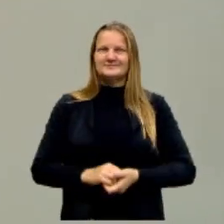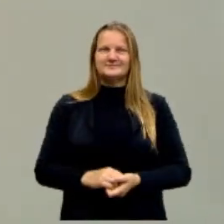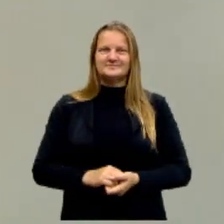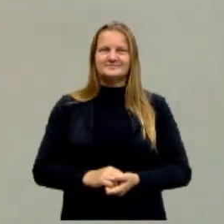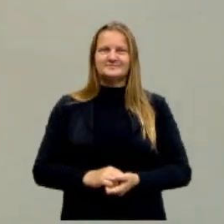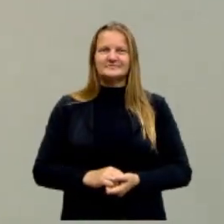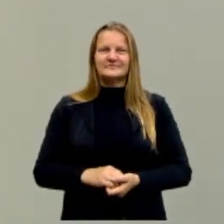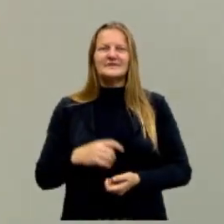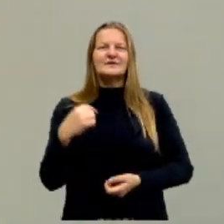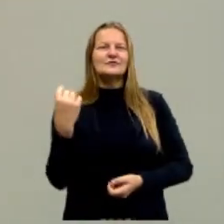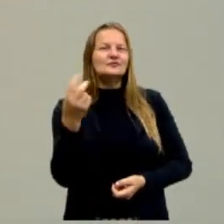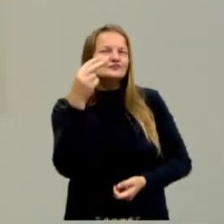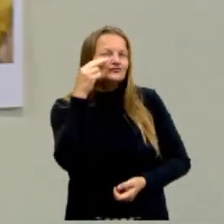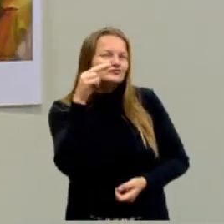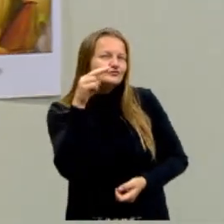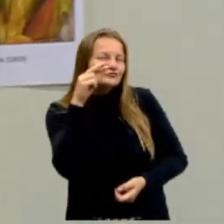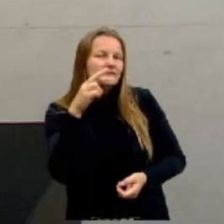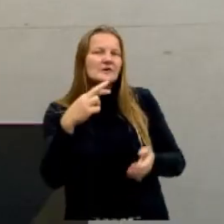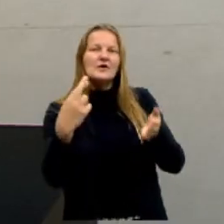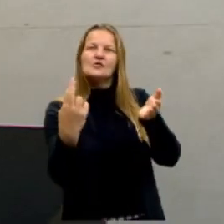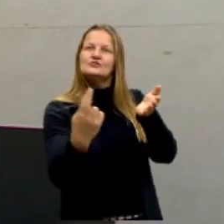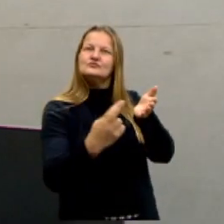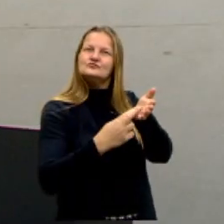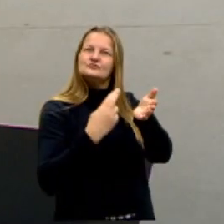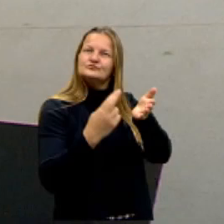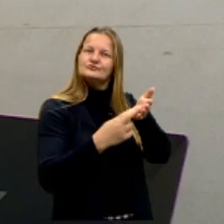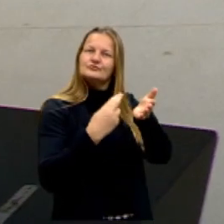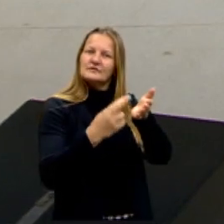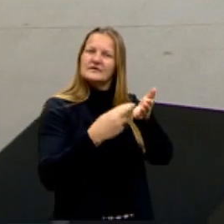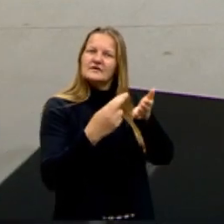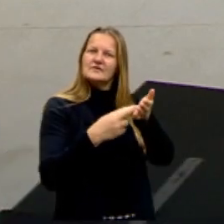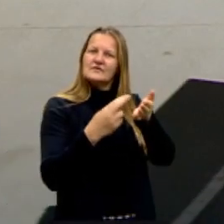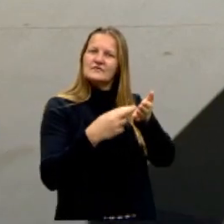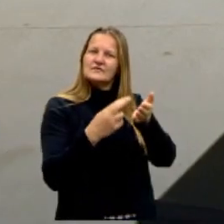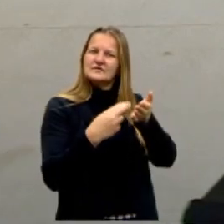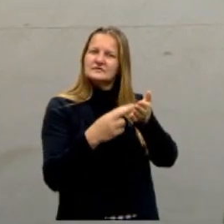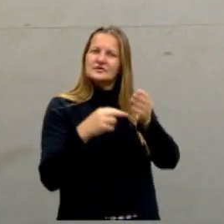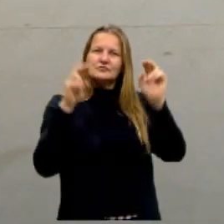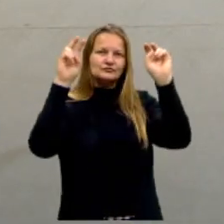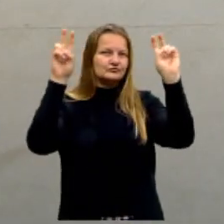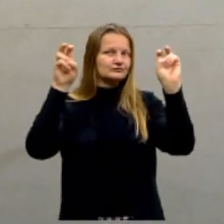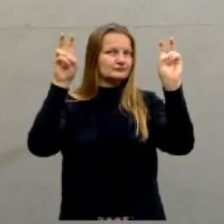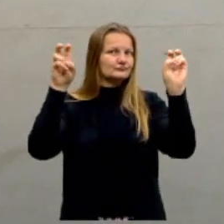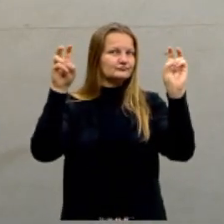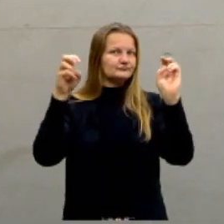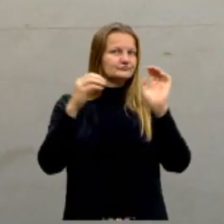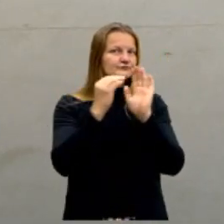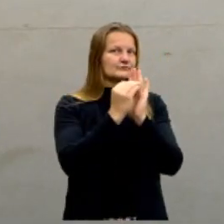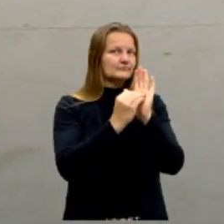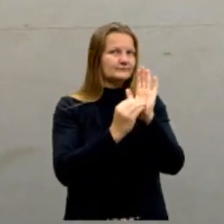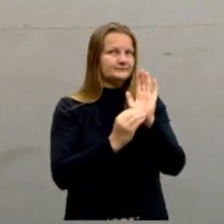vamos ver o que que a revista está falando sobre esse assunto